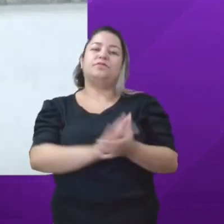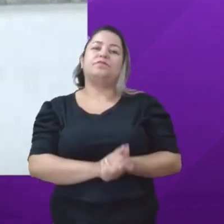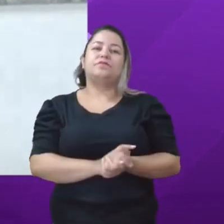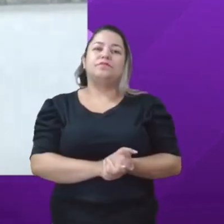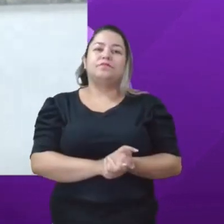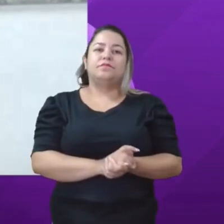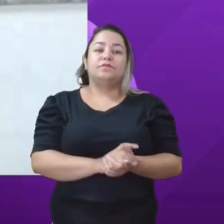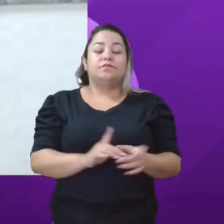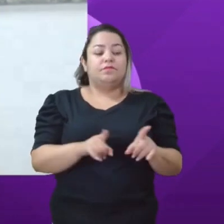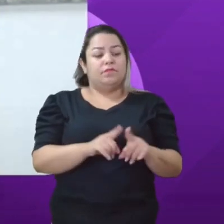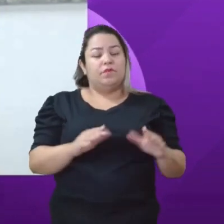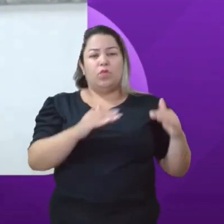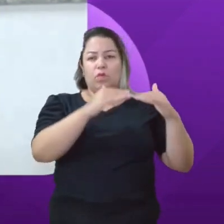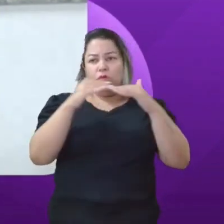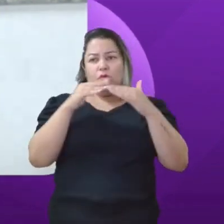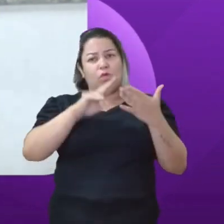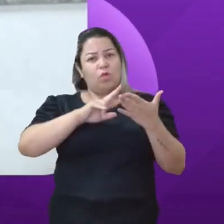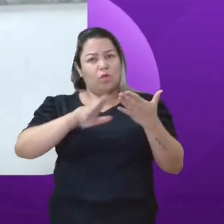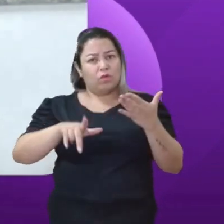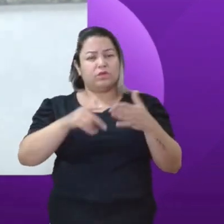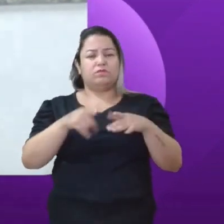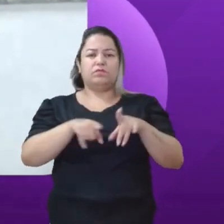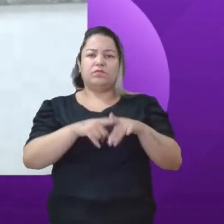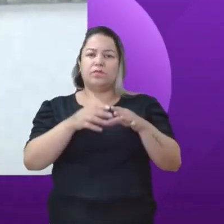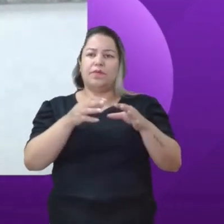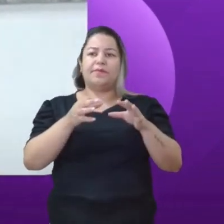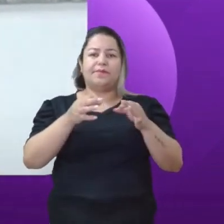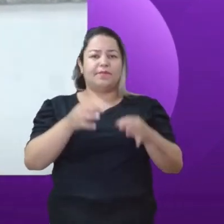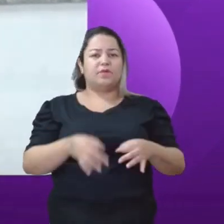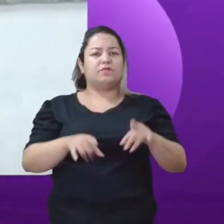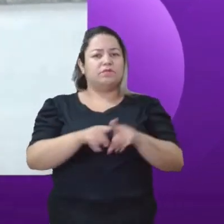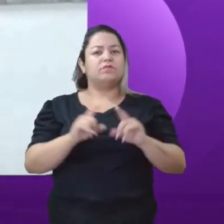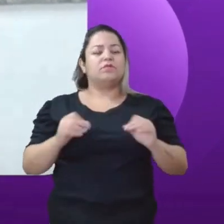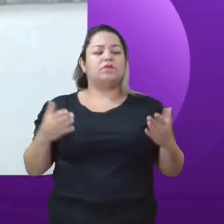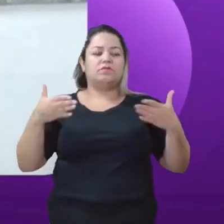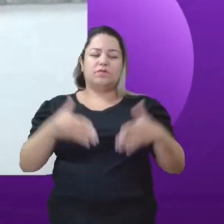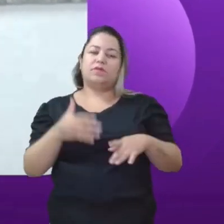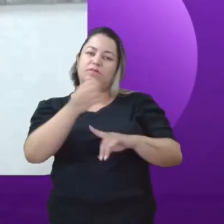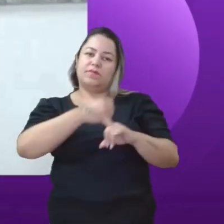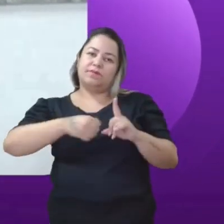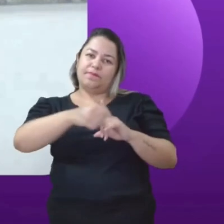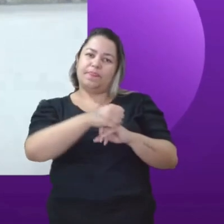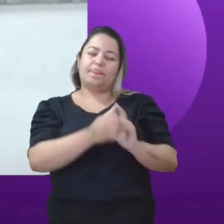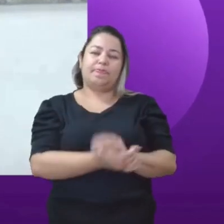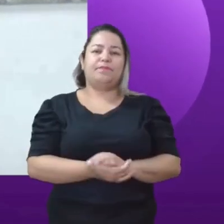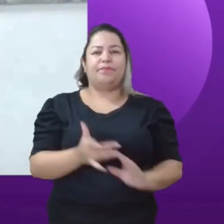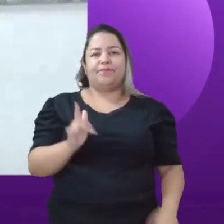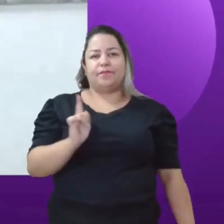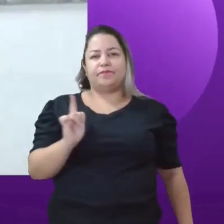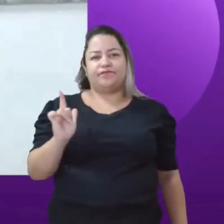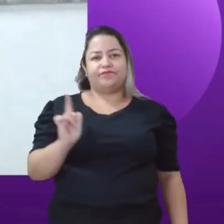modo muito qualitativo e muito legítimo na perspectiva da participação social. Então, o que temos